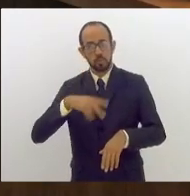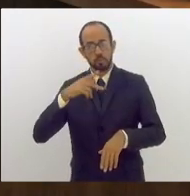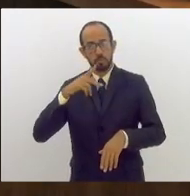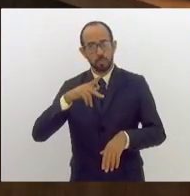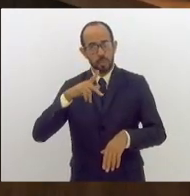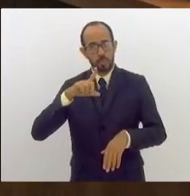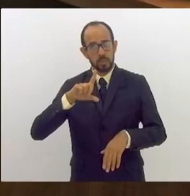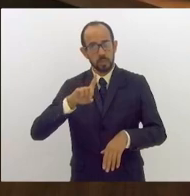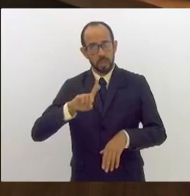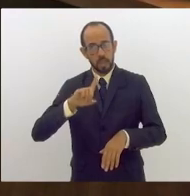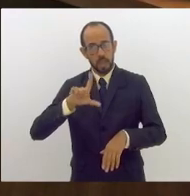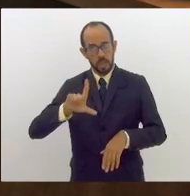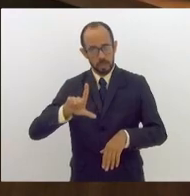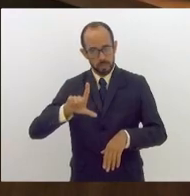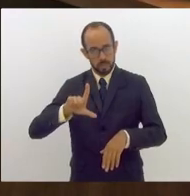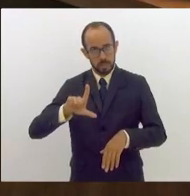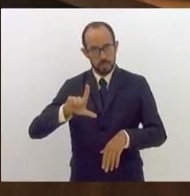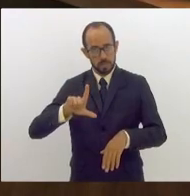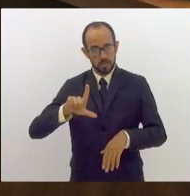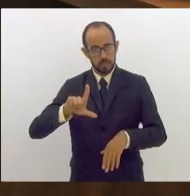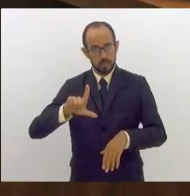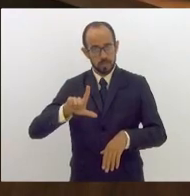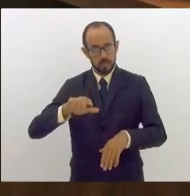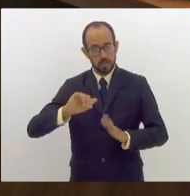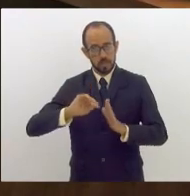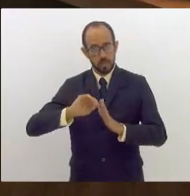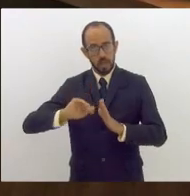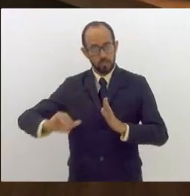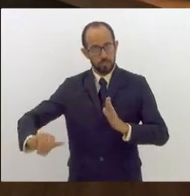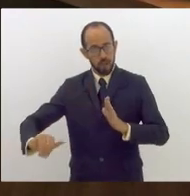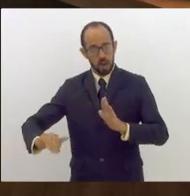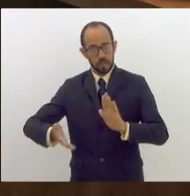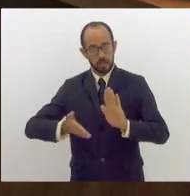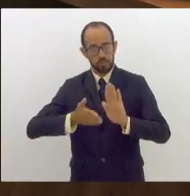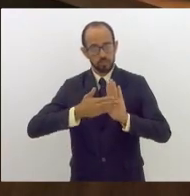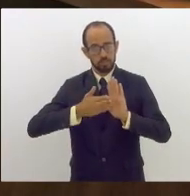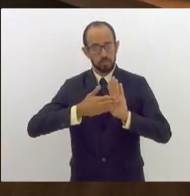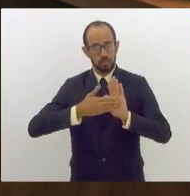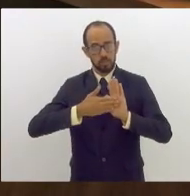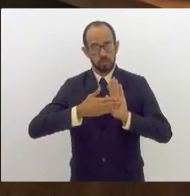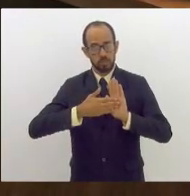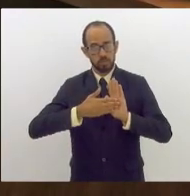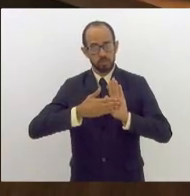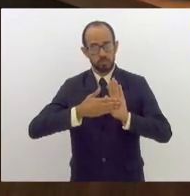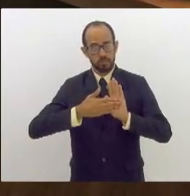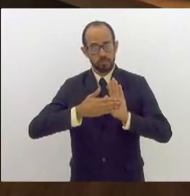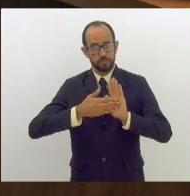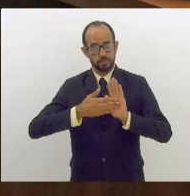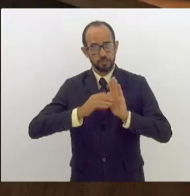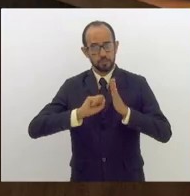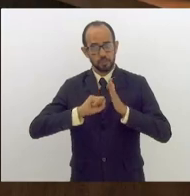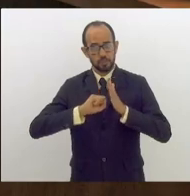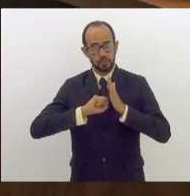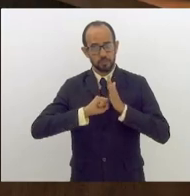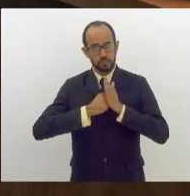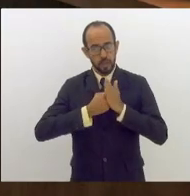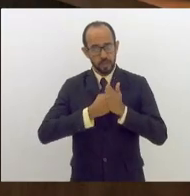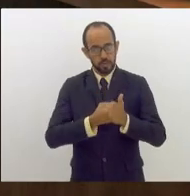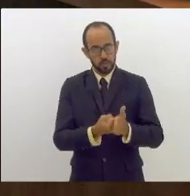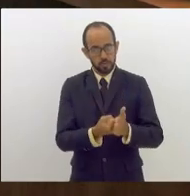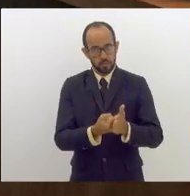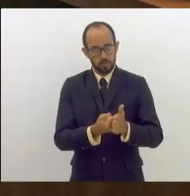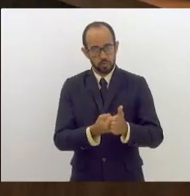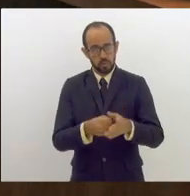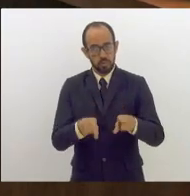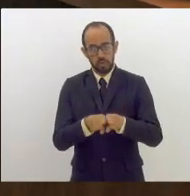pdl tá fora de propósito e que os vetos também não